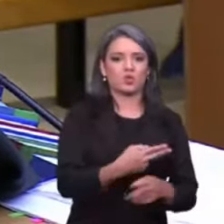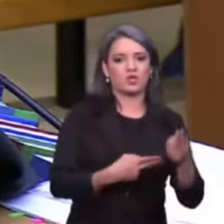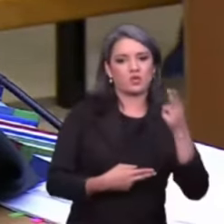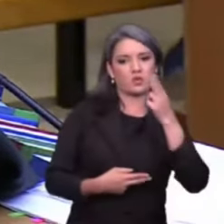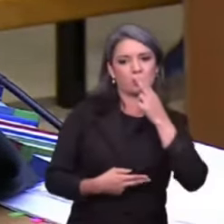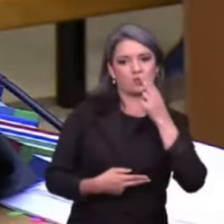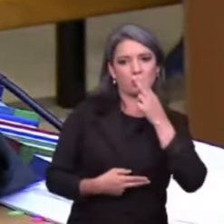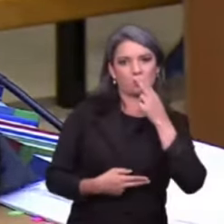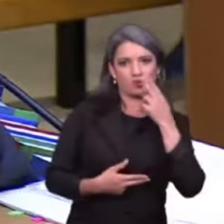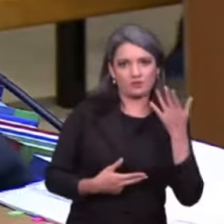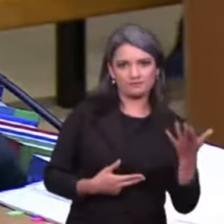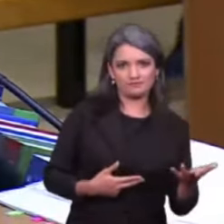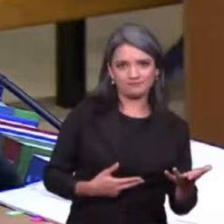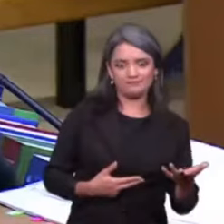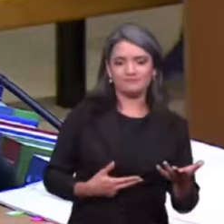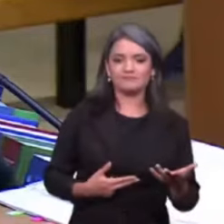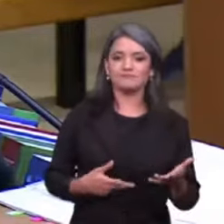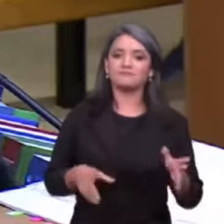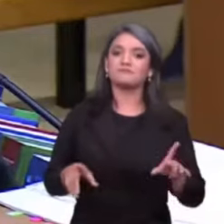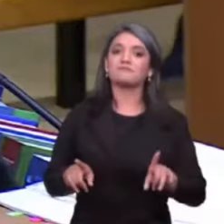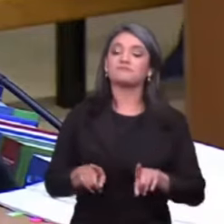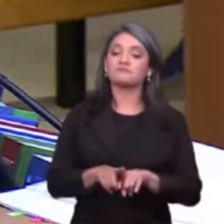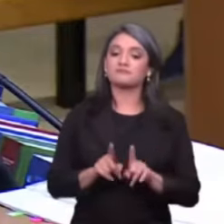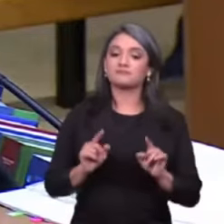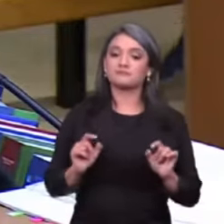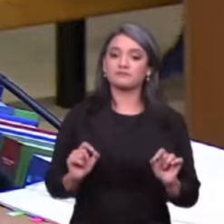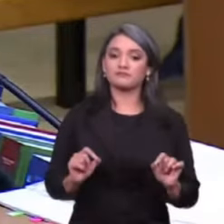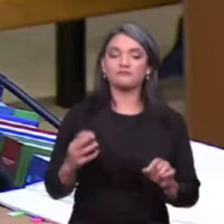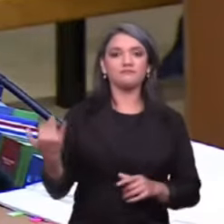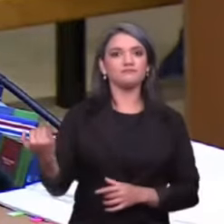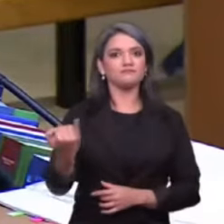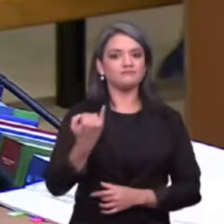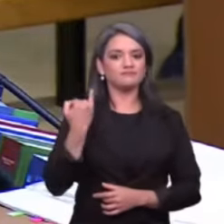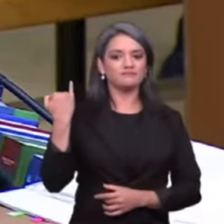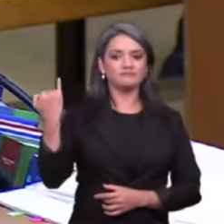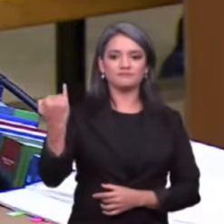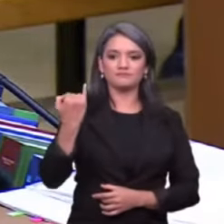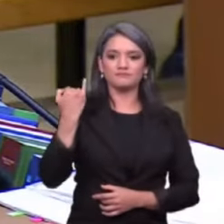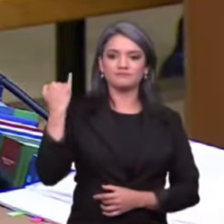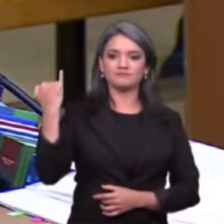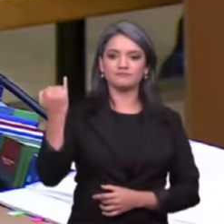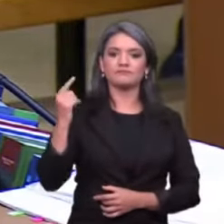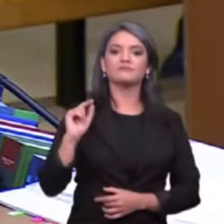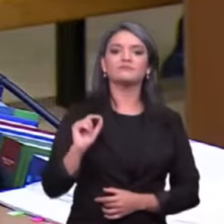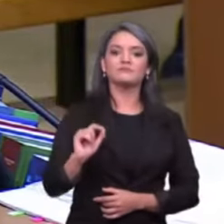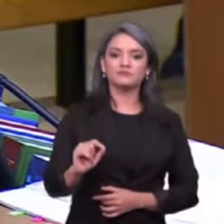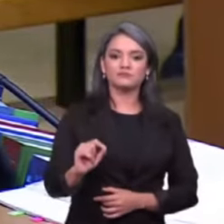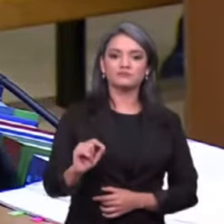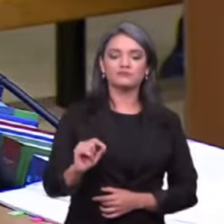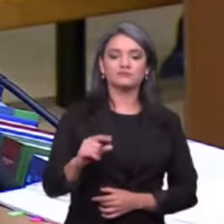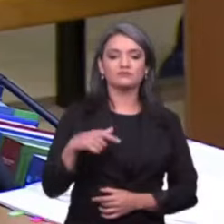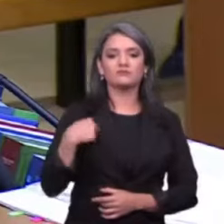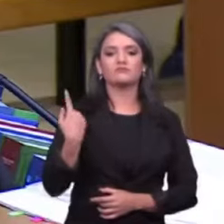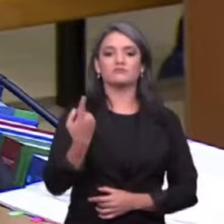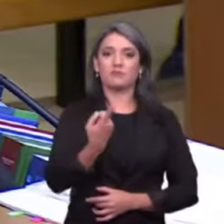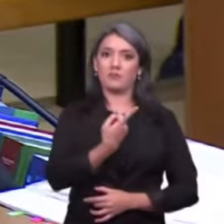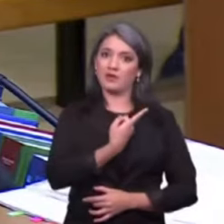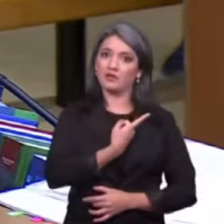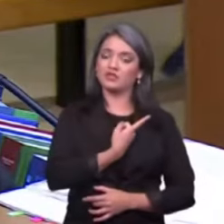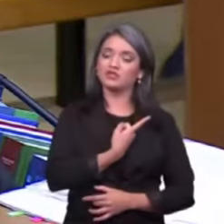Ao mesmo tempo, eu entendo que isso é importantíssimo para nós melhor delimitarmos a